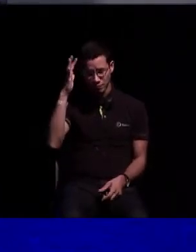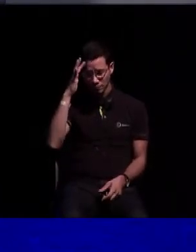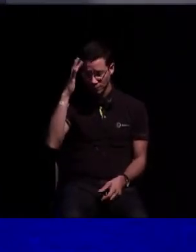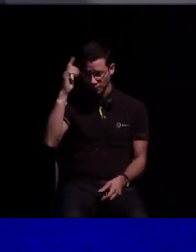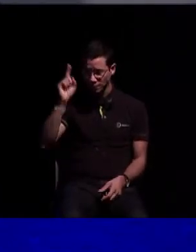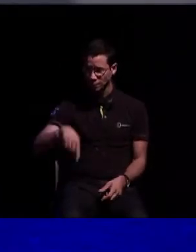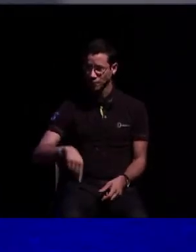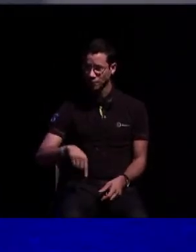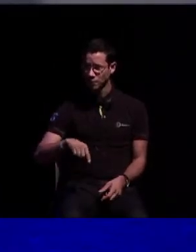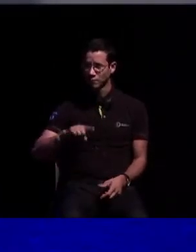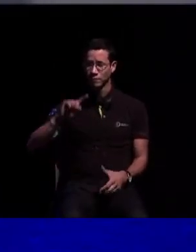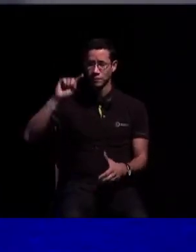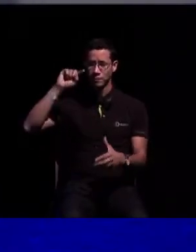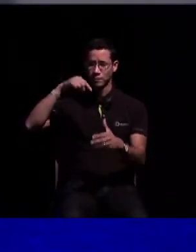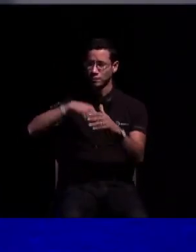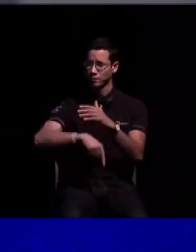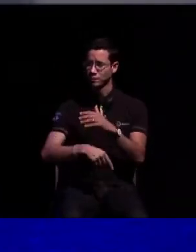estão